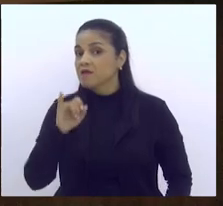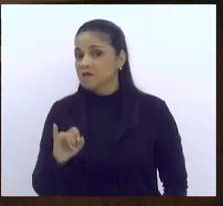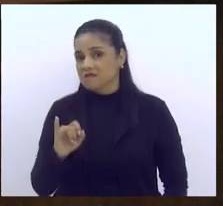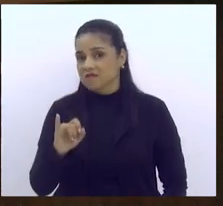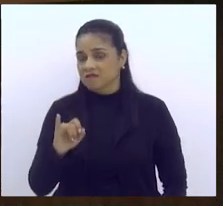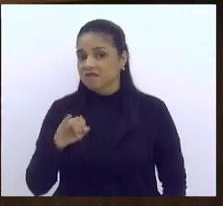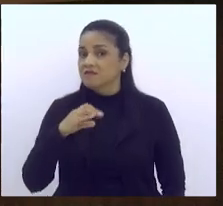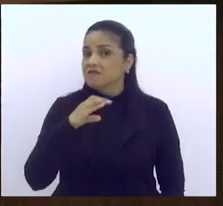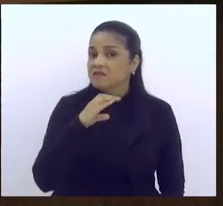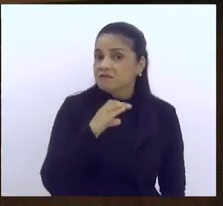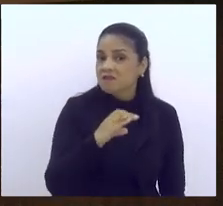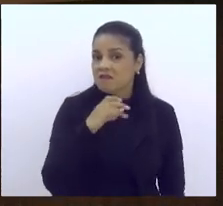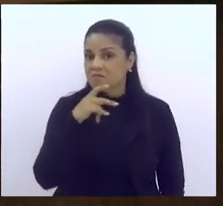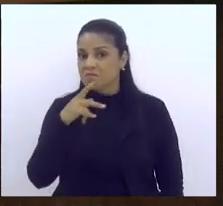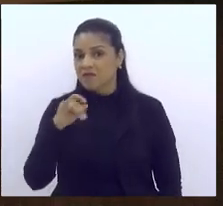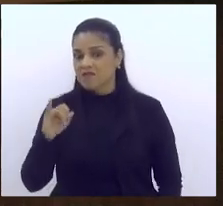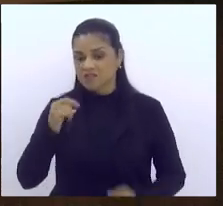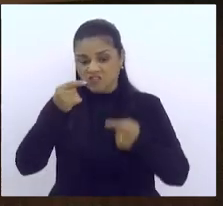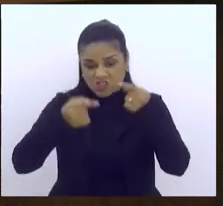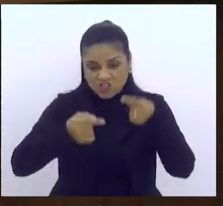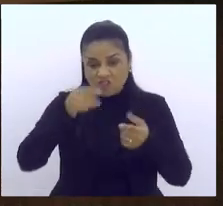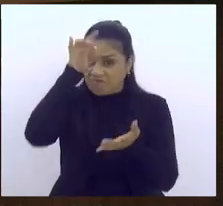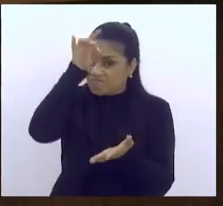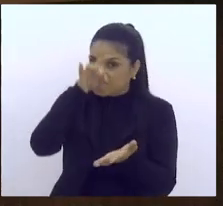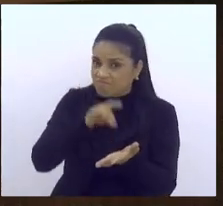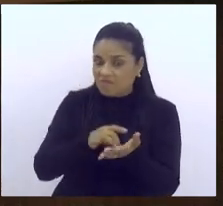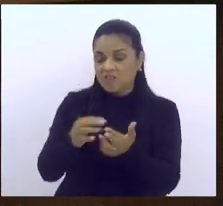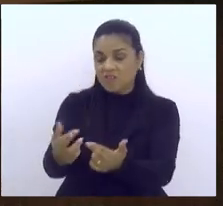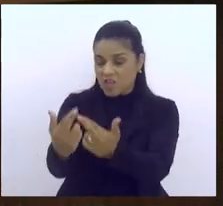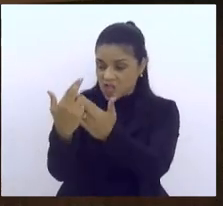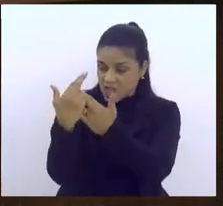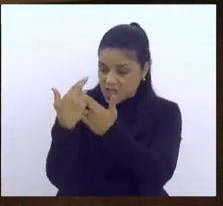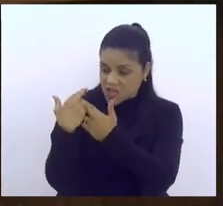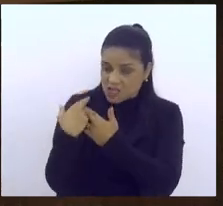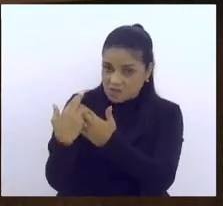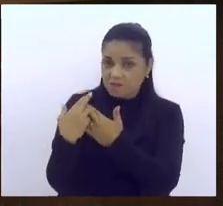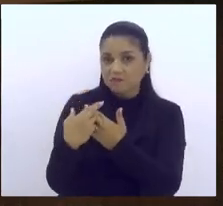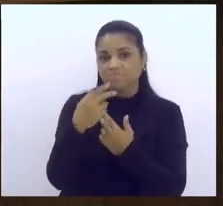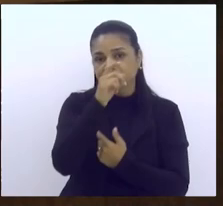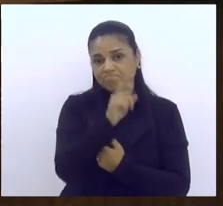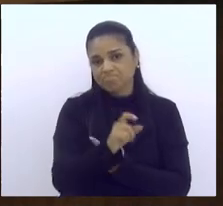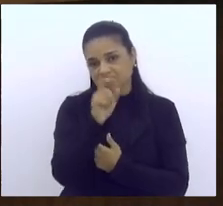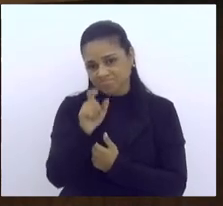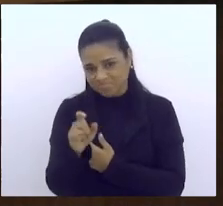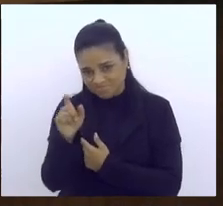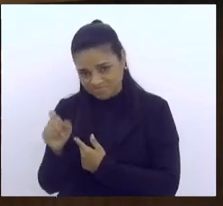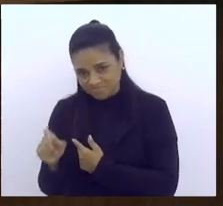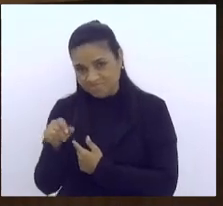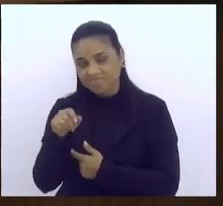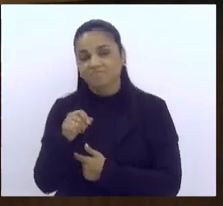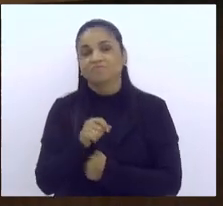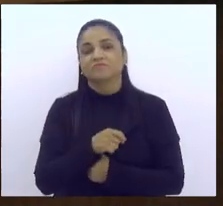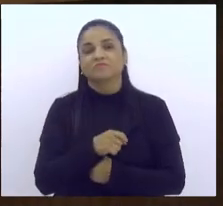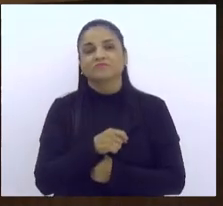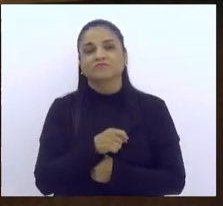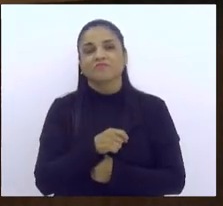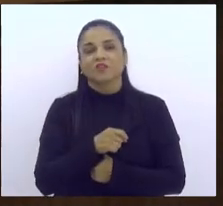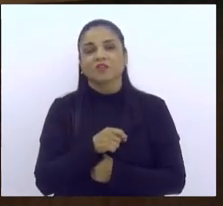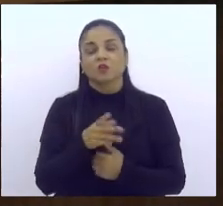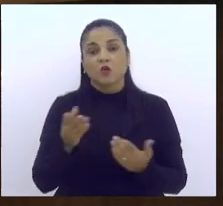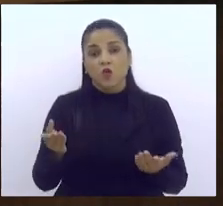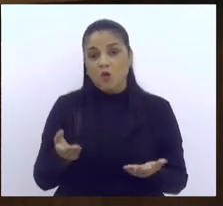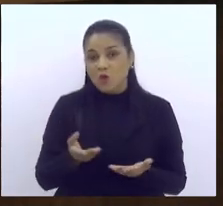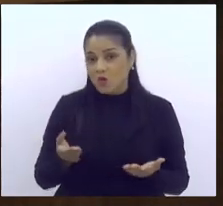uma CPI para discutir de verdade, responsabilizar aqueles que precisam ser responsabilizados. Num dia como